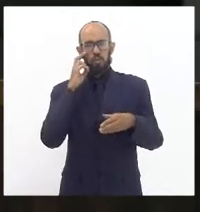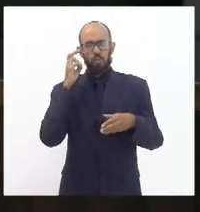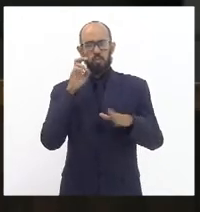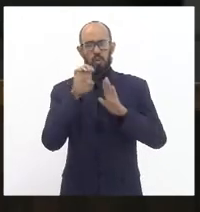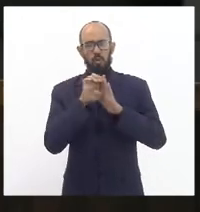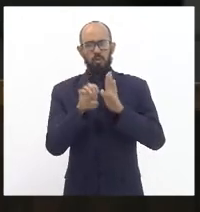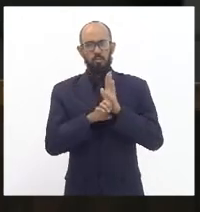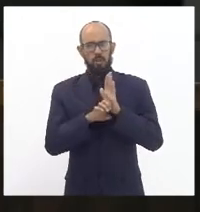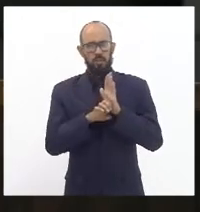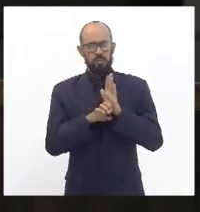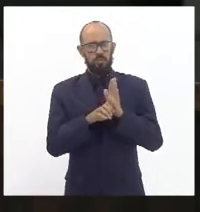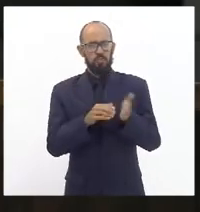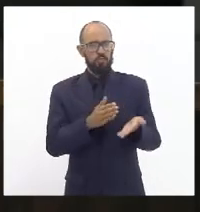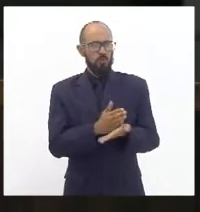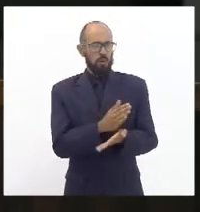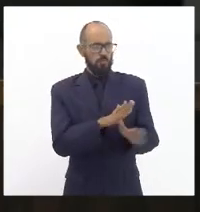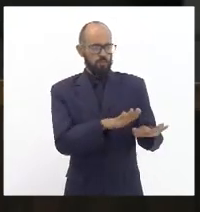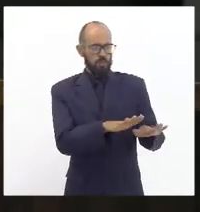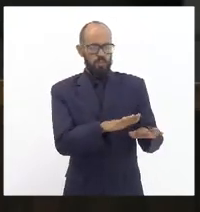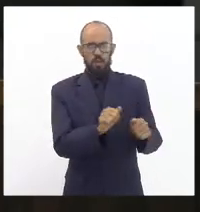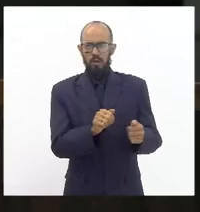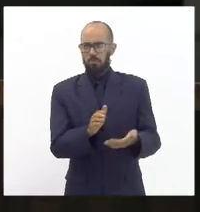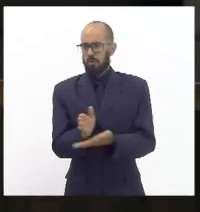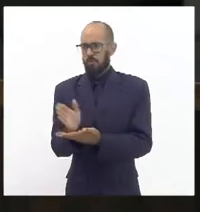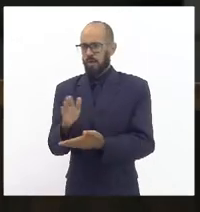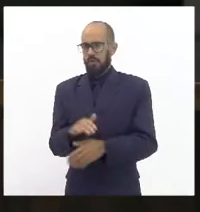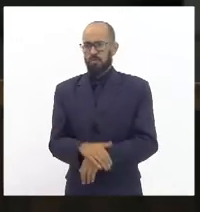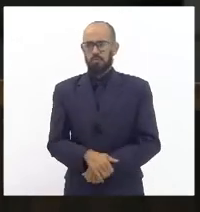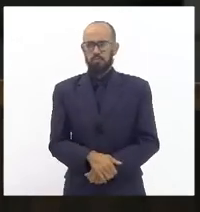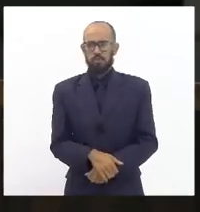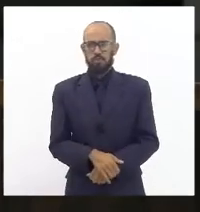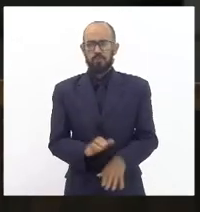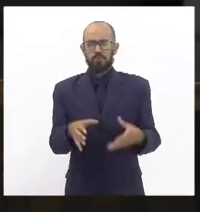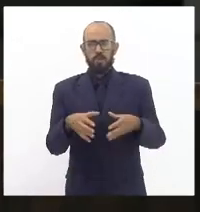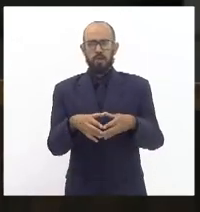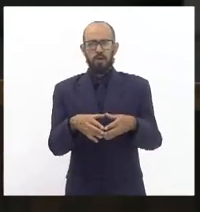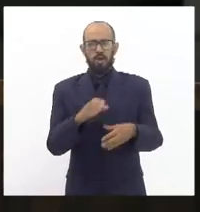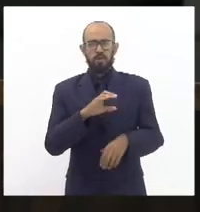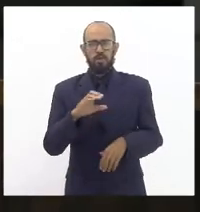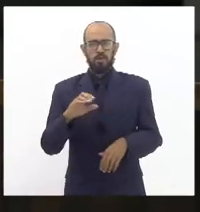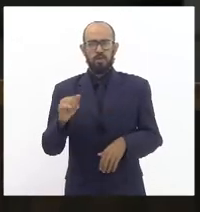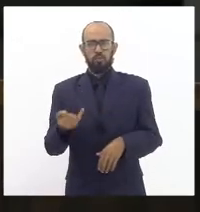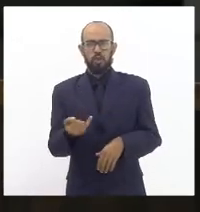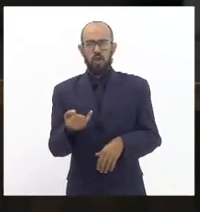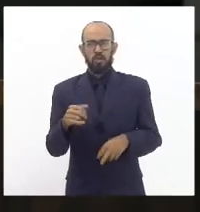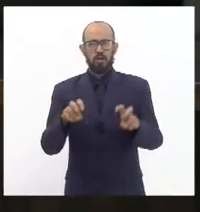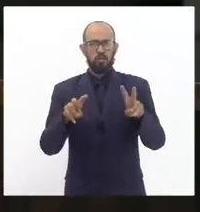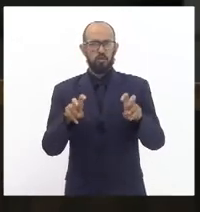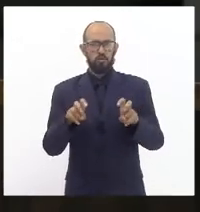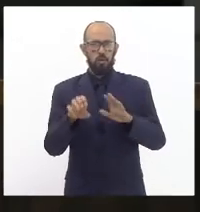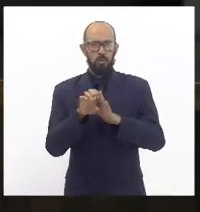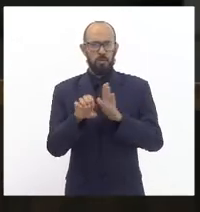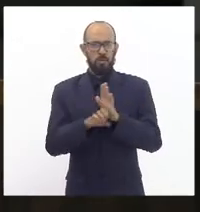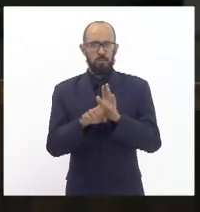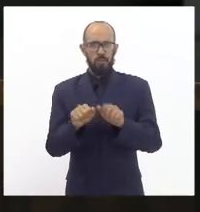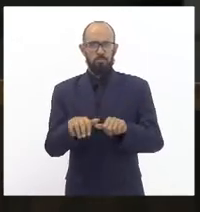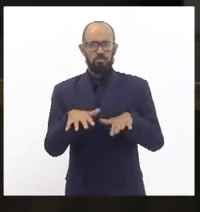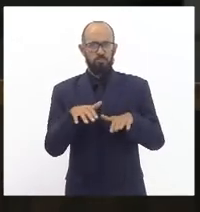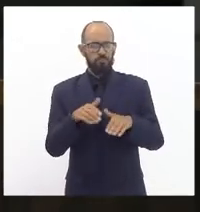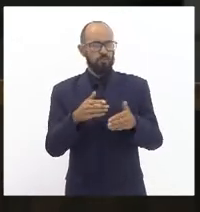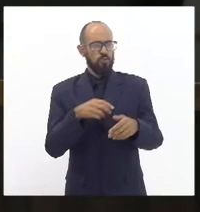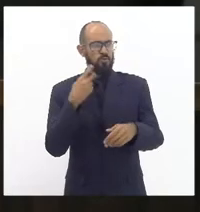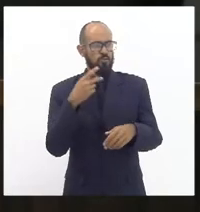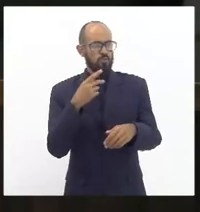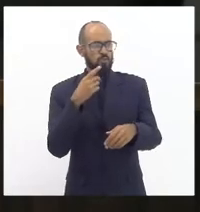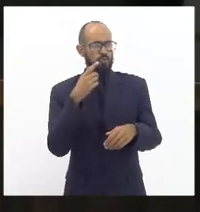emendas seus que a prova para exibição aprovada em votação o parecer da comissão de concessão justiça em relação às emendas de plenário seus que a